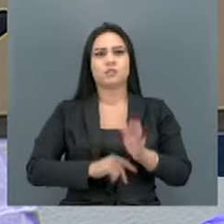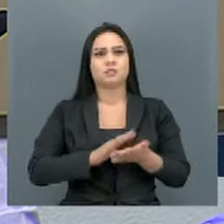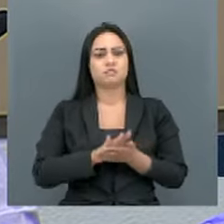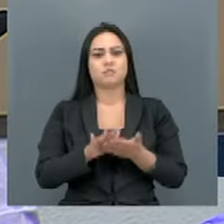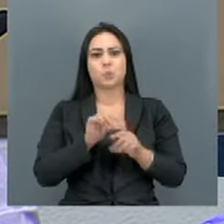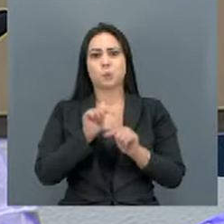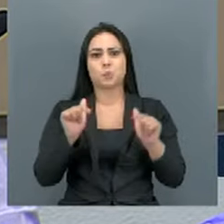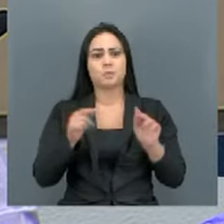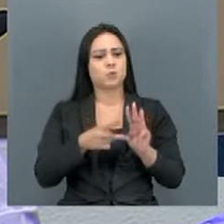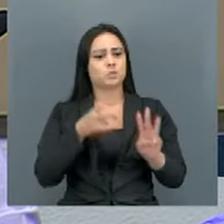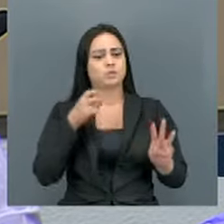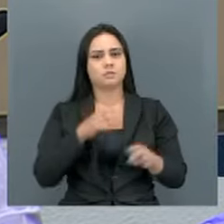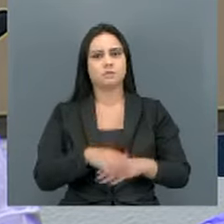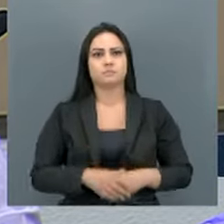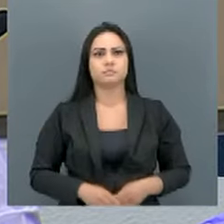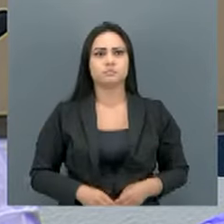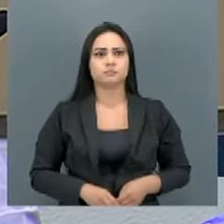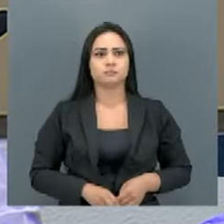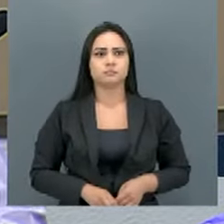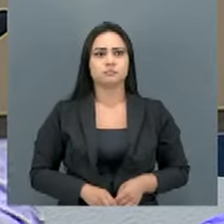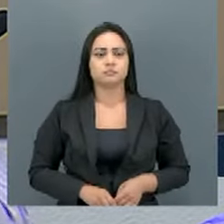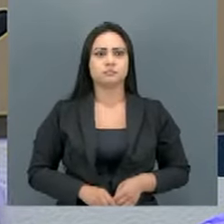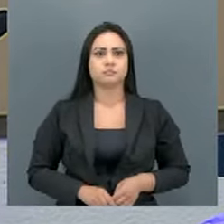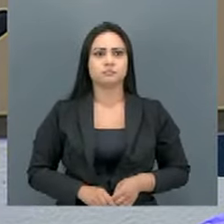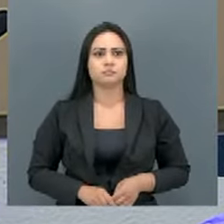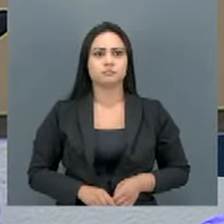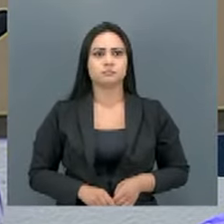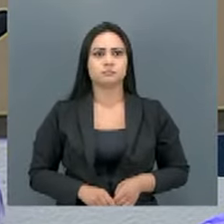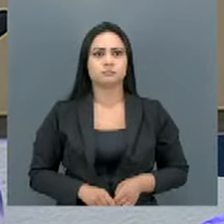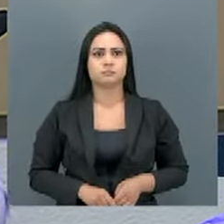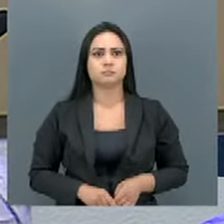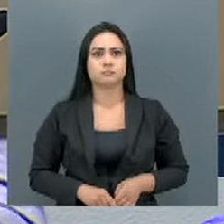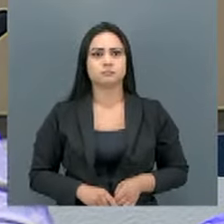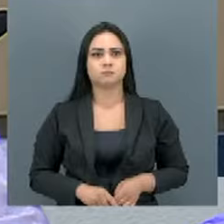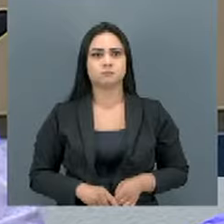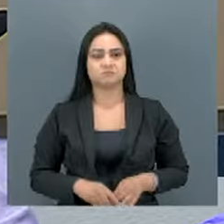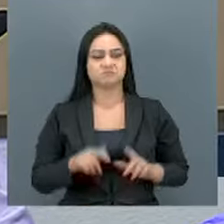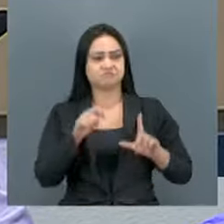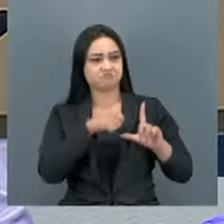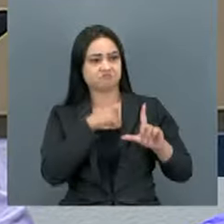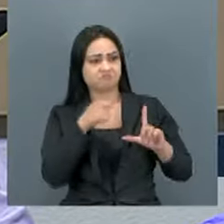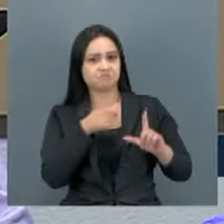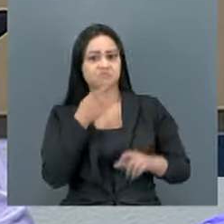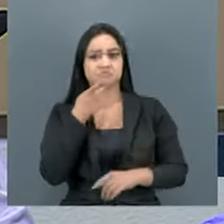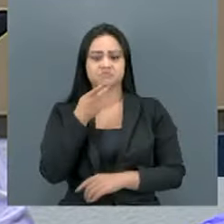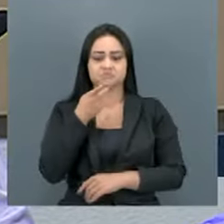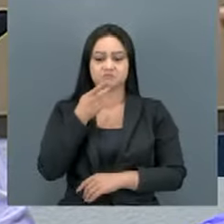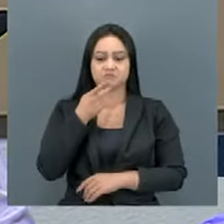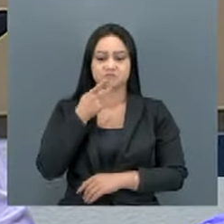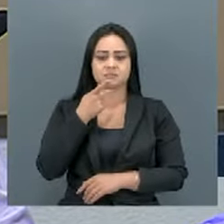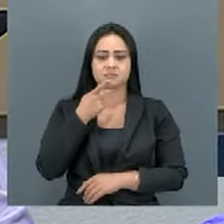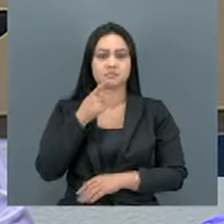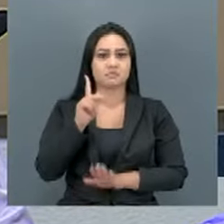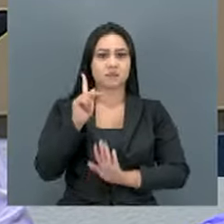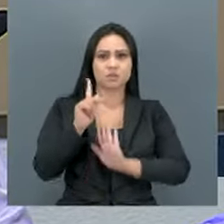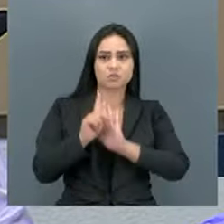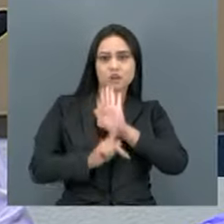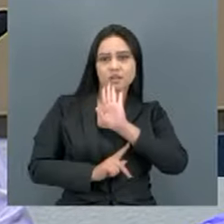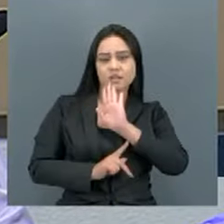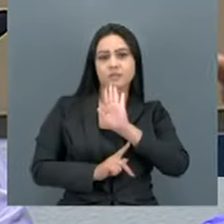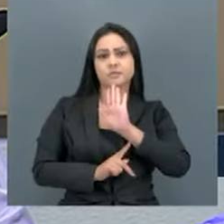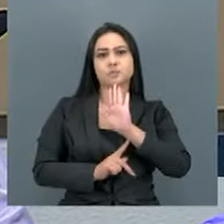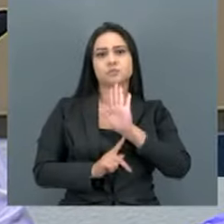aldeias. O Vídeo nas Aldeias filma, dizem levar de projeto